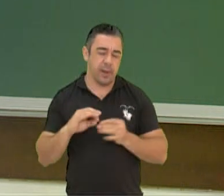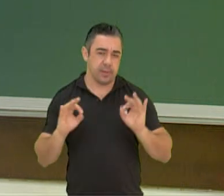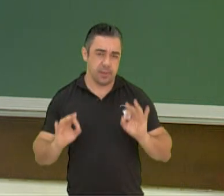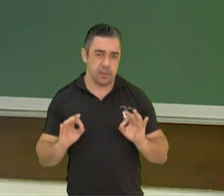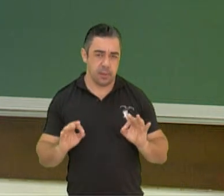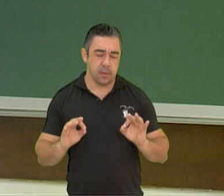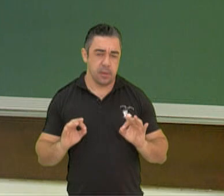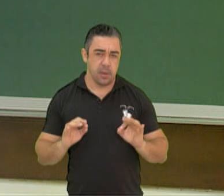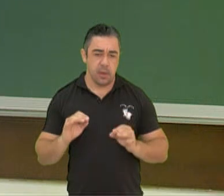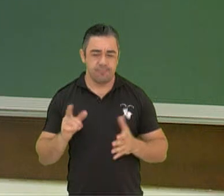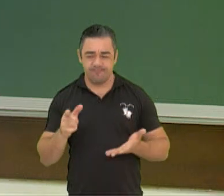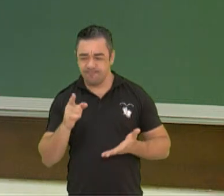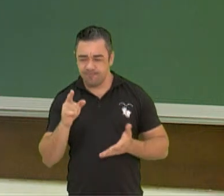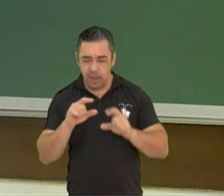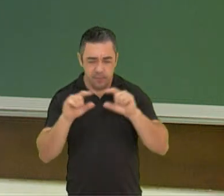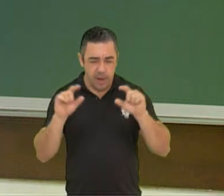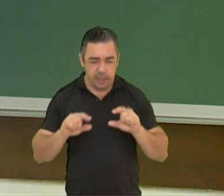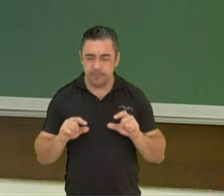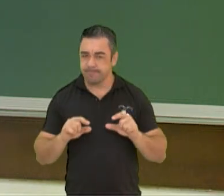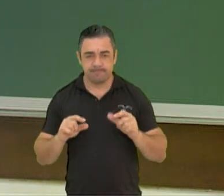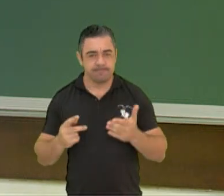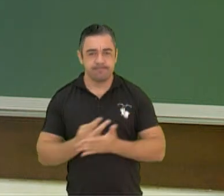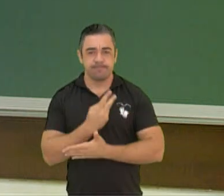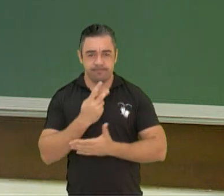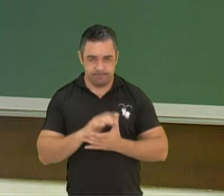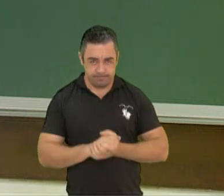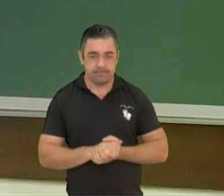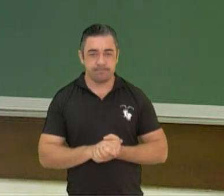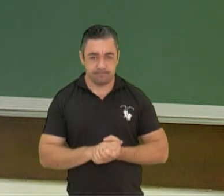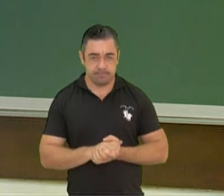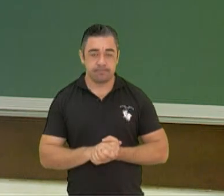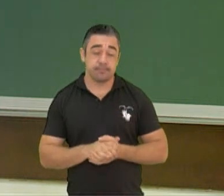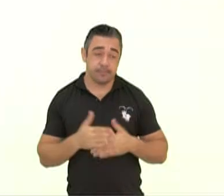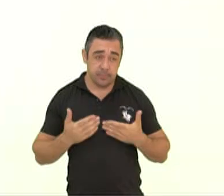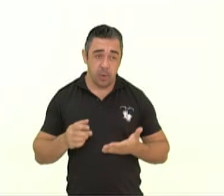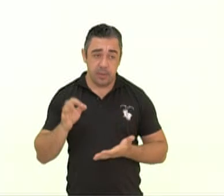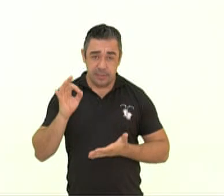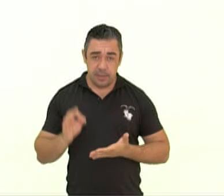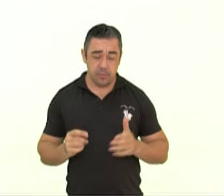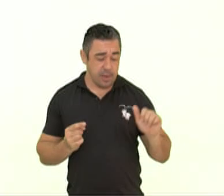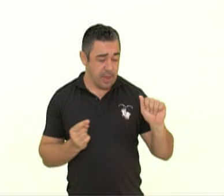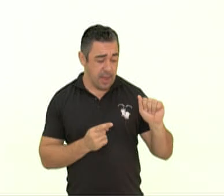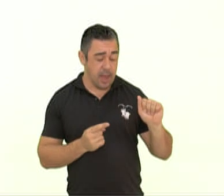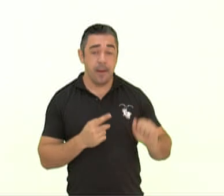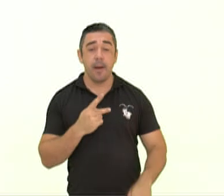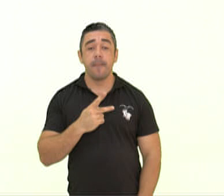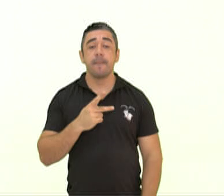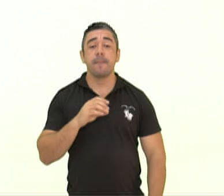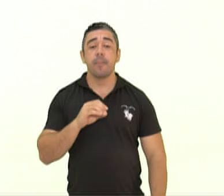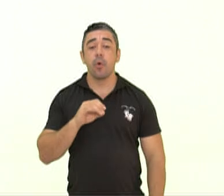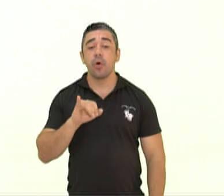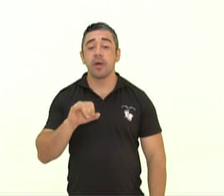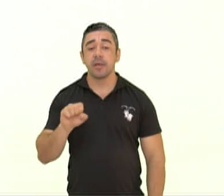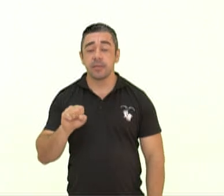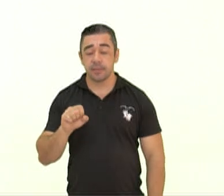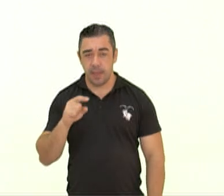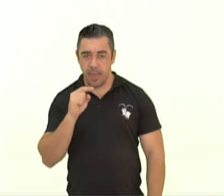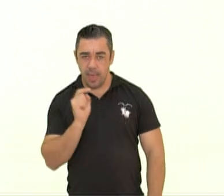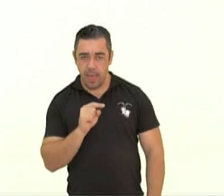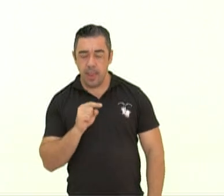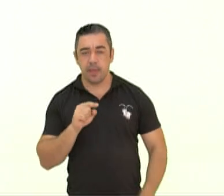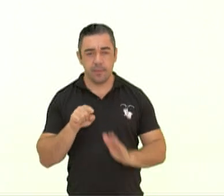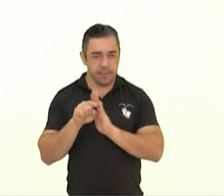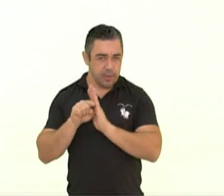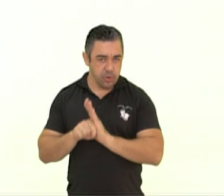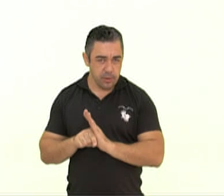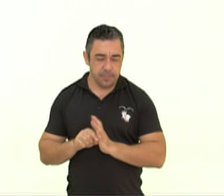vai danificar a sua oração, tá? Então, sem dúvida nenhuma, pois ele investiga. É a